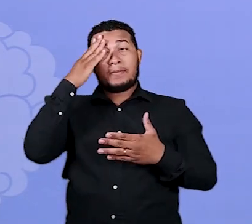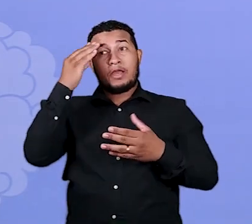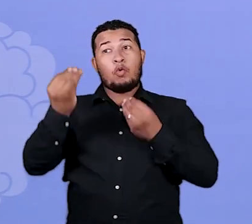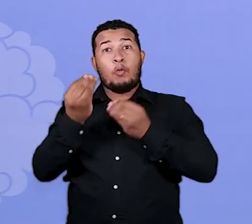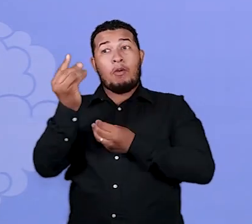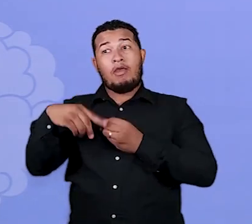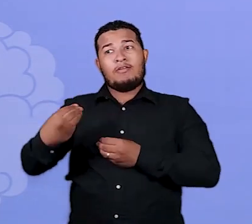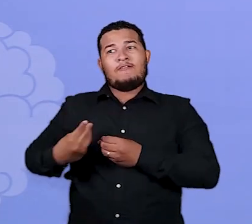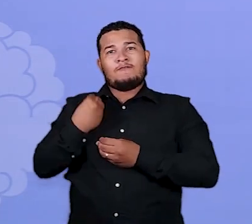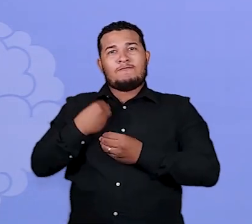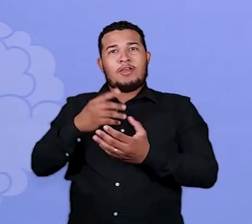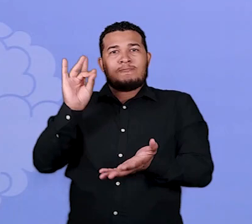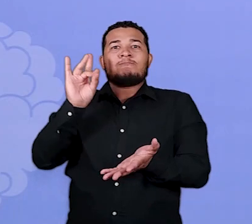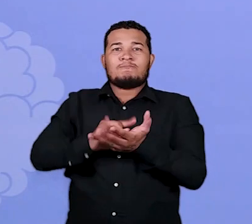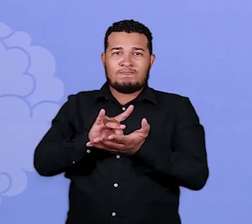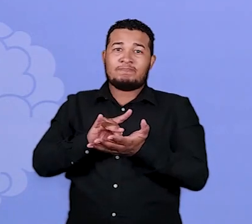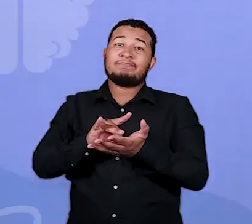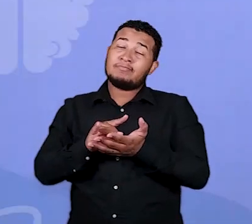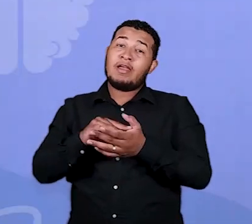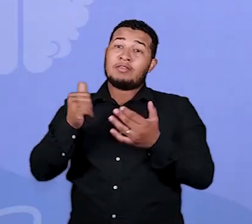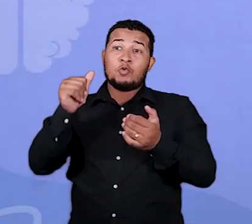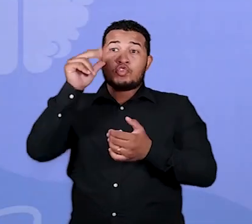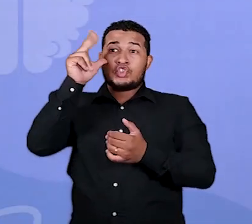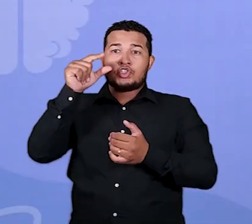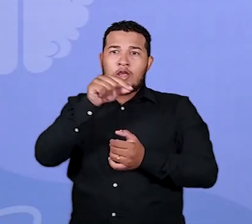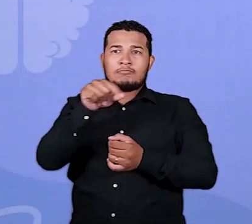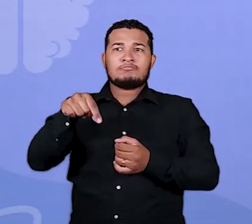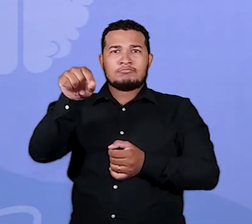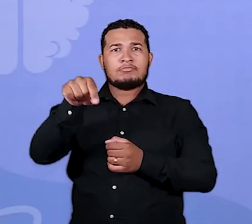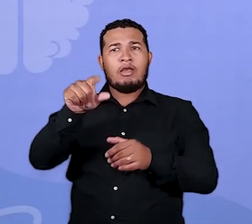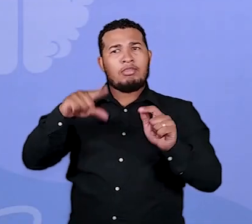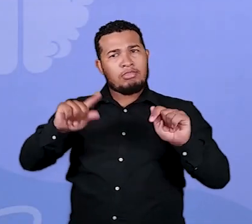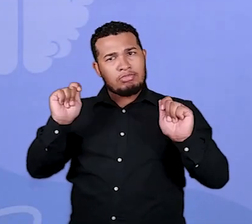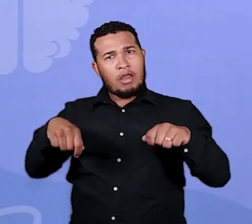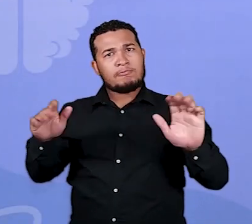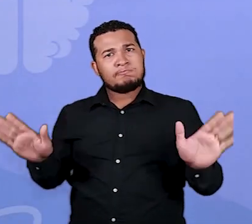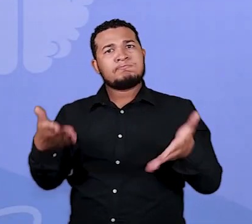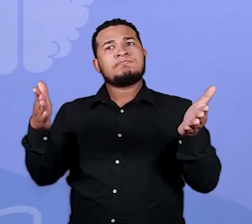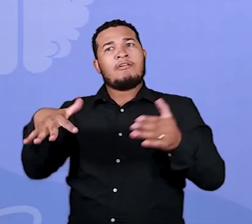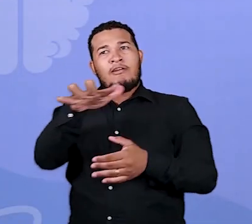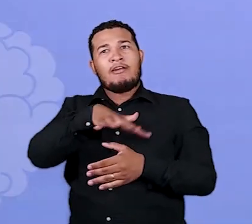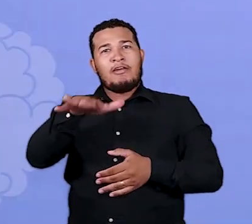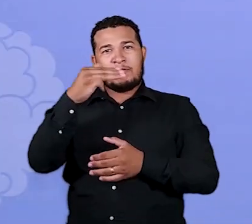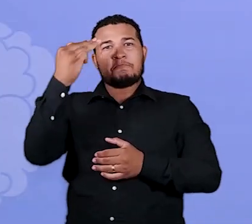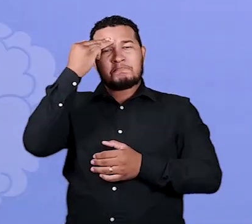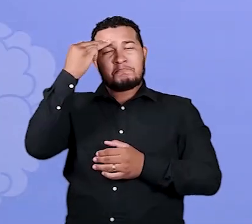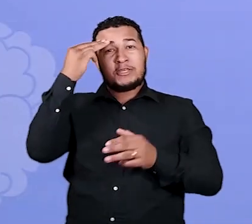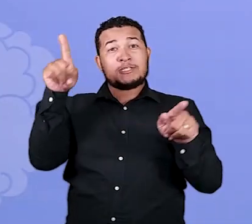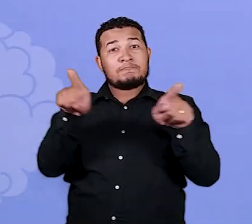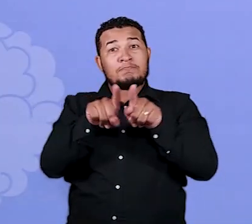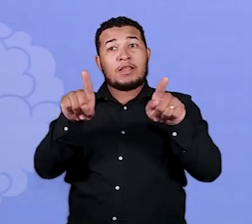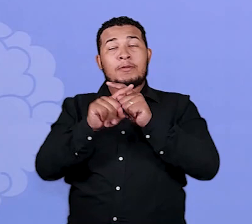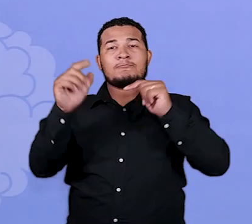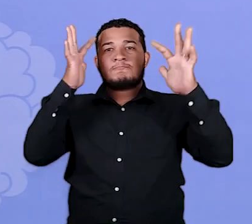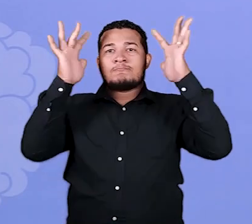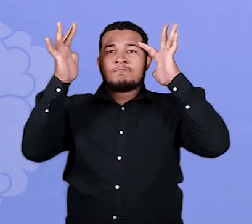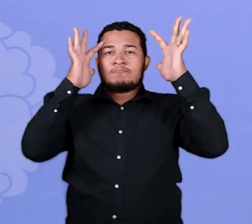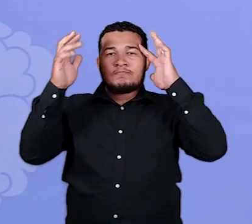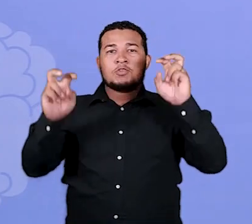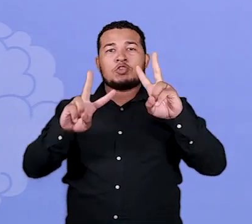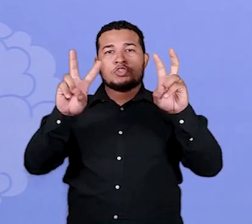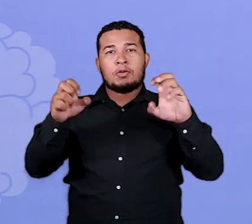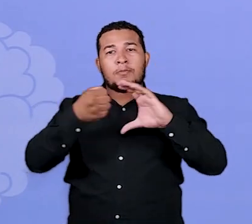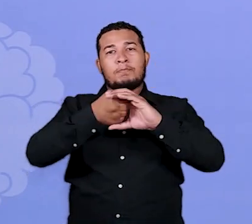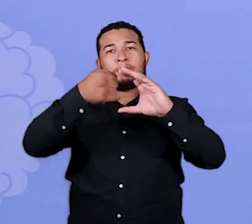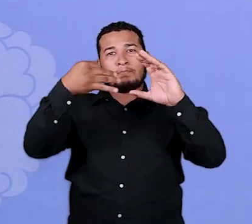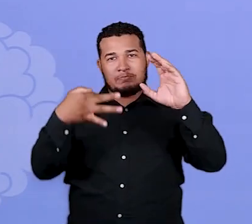para o contexto da nossa vida, para a nossa realidade. Então o xadrez ele faz isso conosco, ele estimula essas áreas da nossa mente e faz a gente refletir